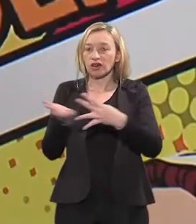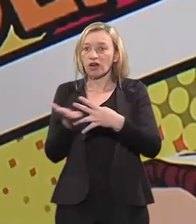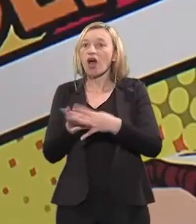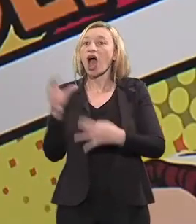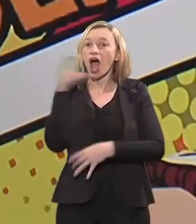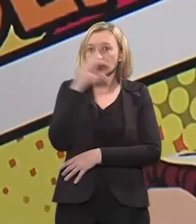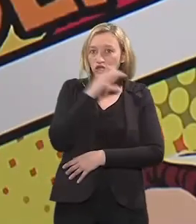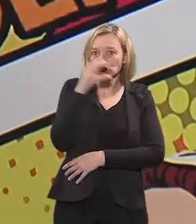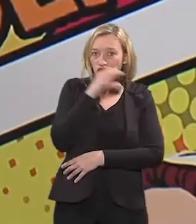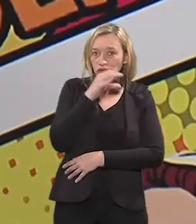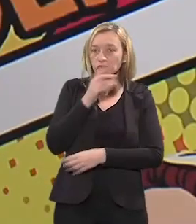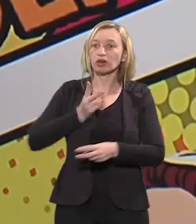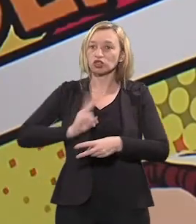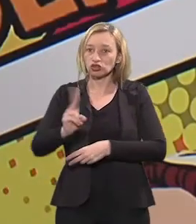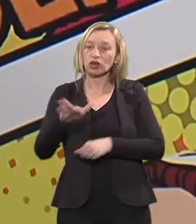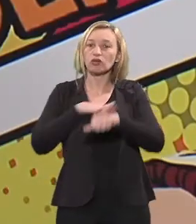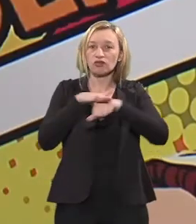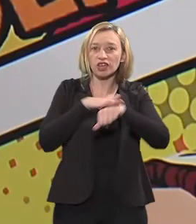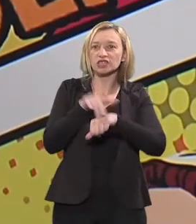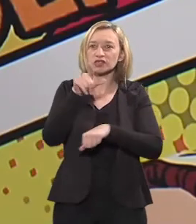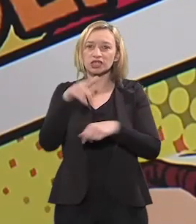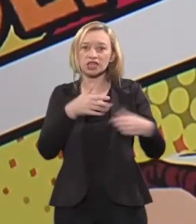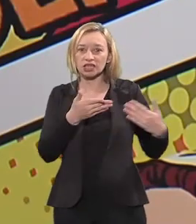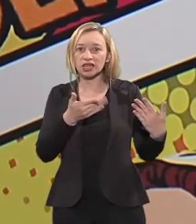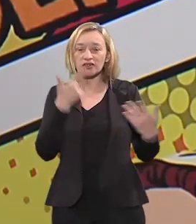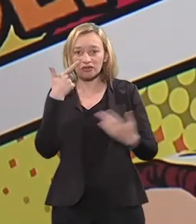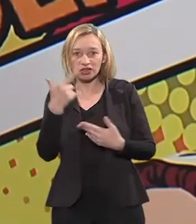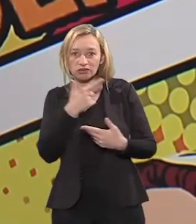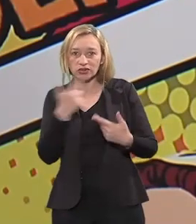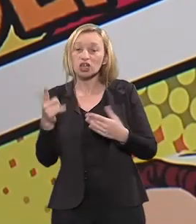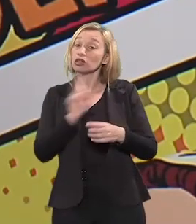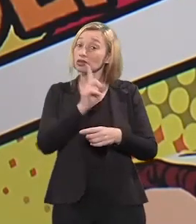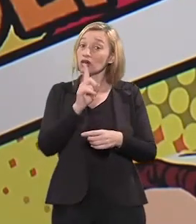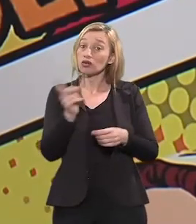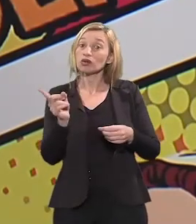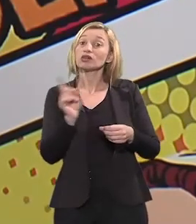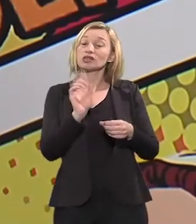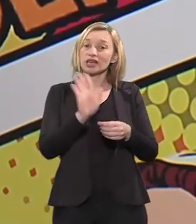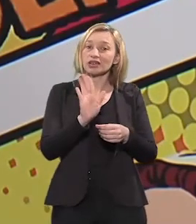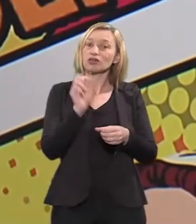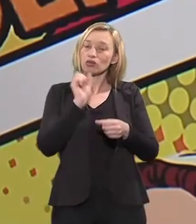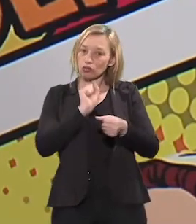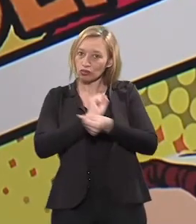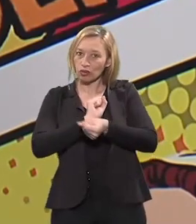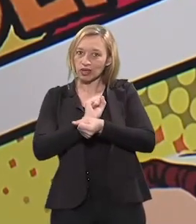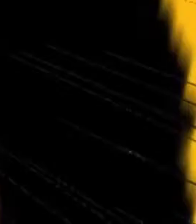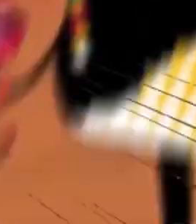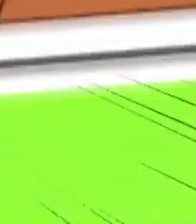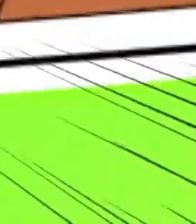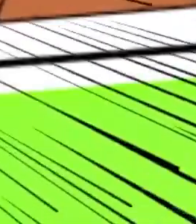para o intervalo bem rapidinho para a gente continuar essa conversa. Você que está acompanhando a gente, não sai daí não. A gente volta já